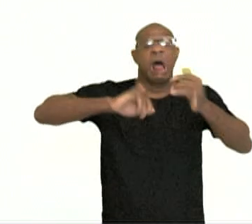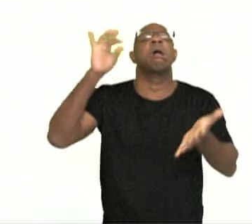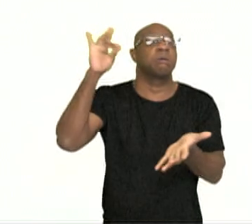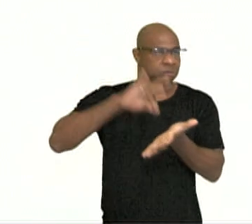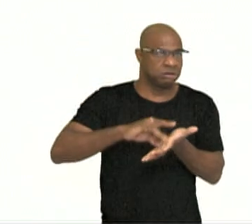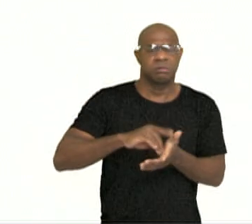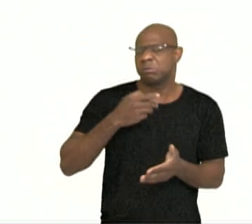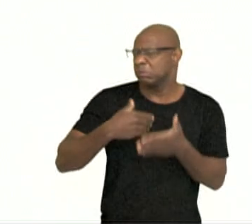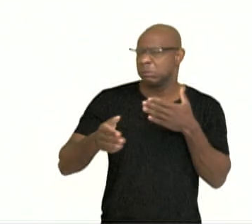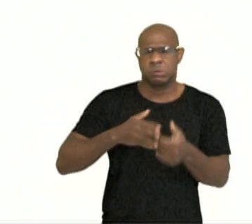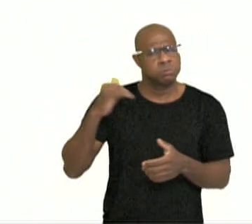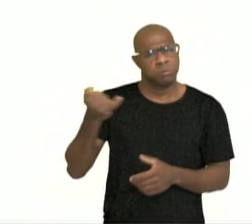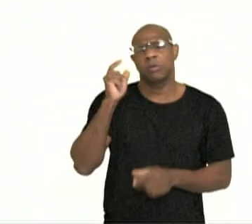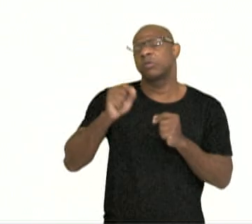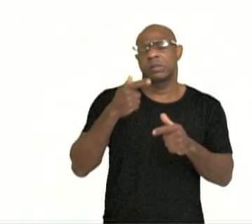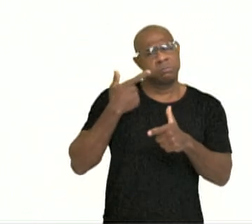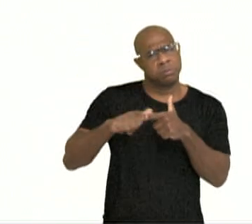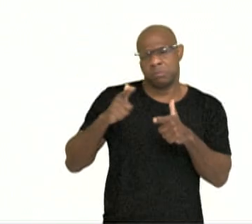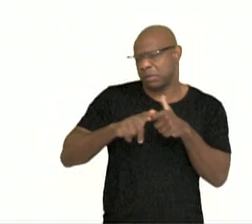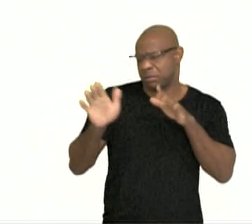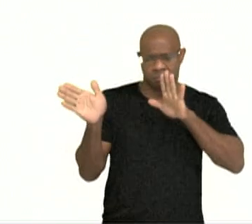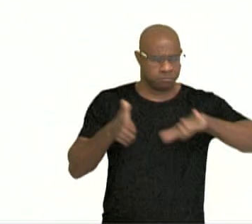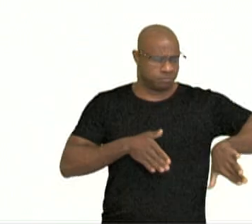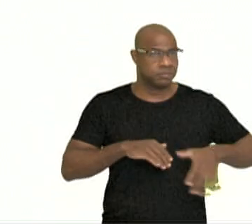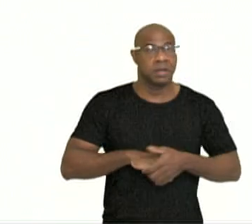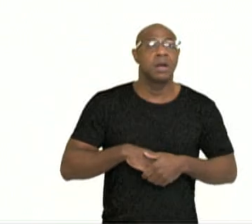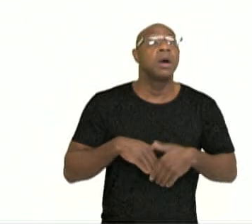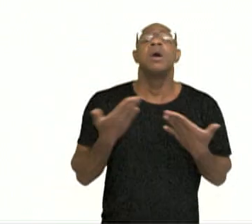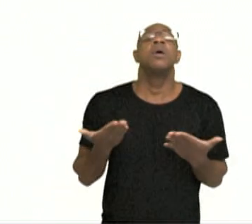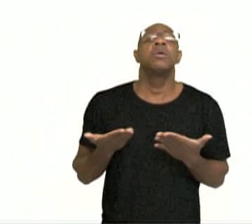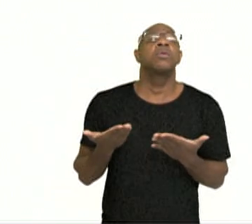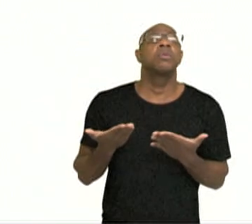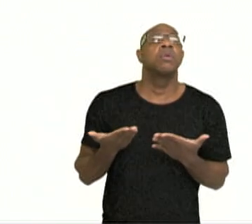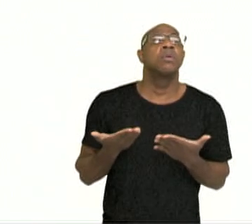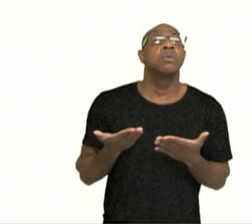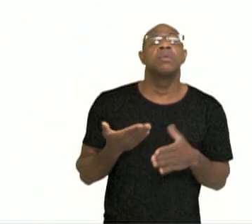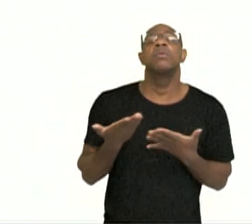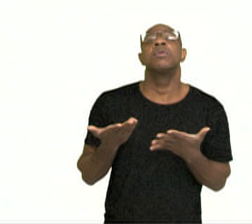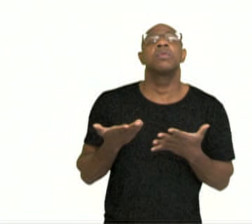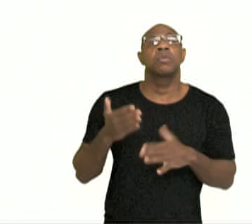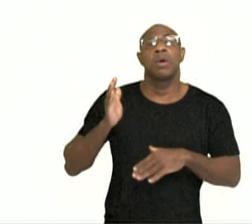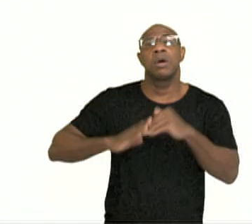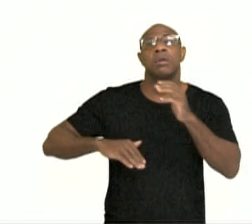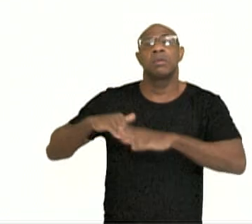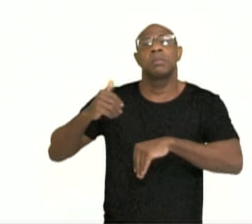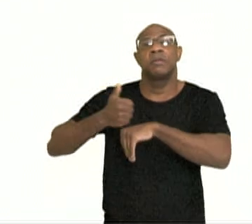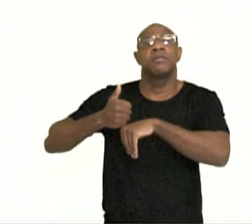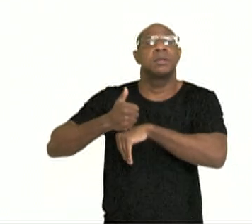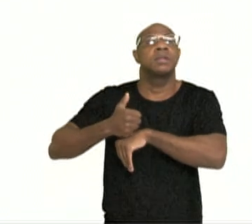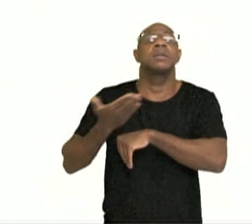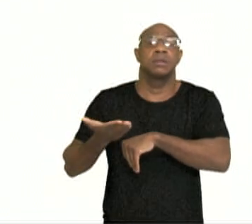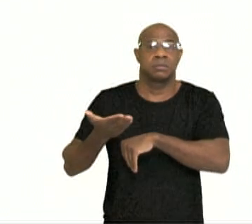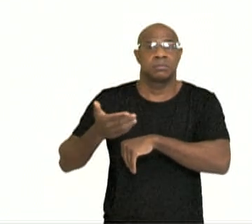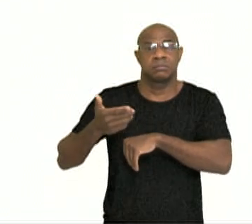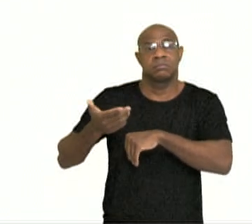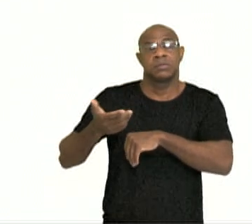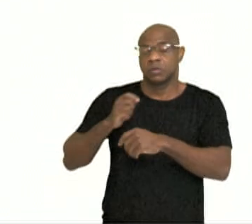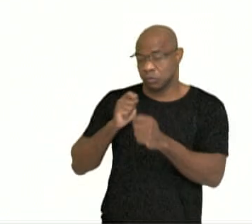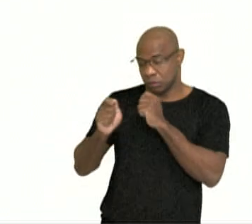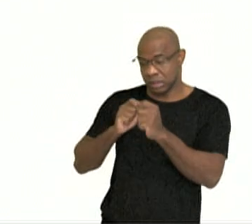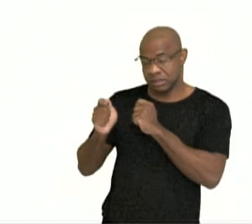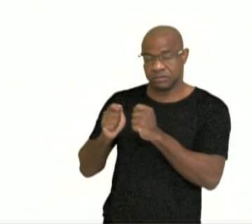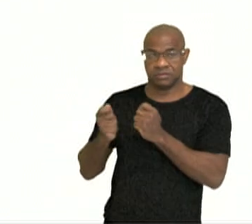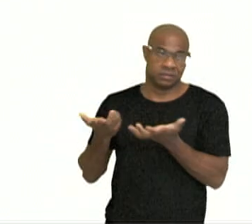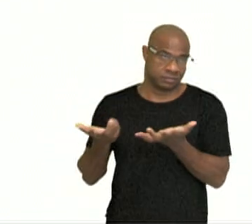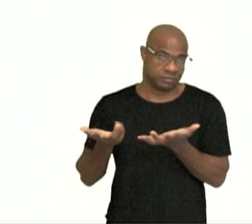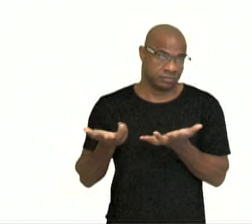não importa o que tenhamos que enfrentar. Qual é a função do jornalista segundo a remetente da carta?